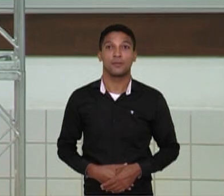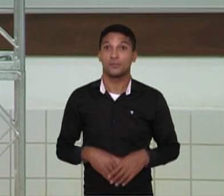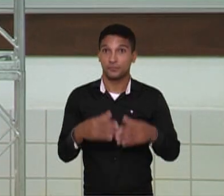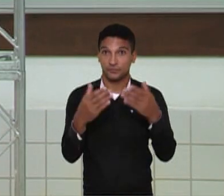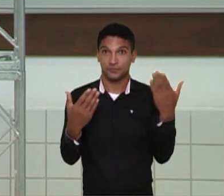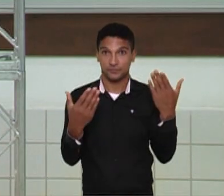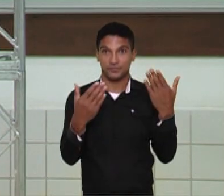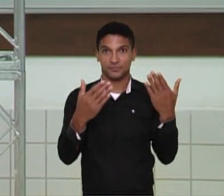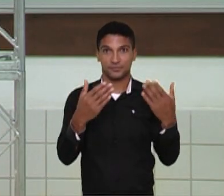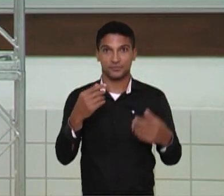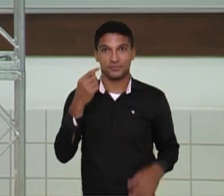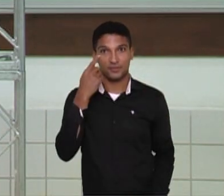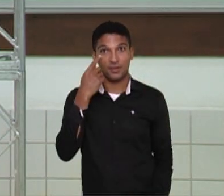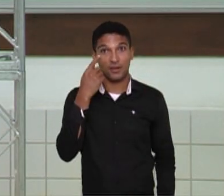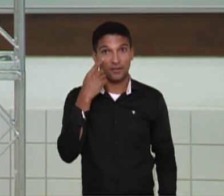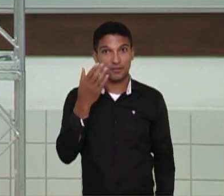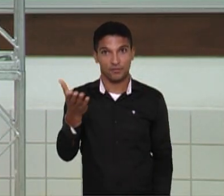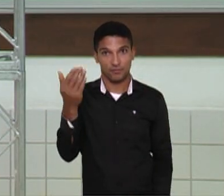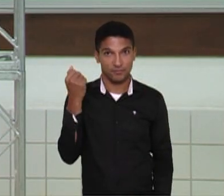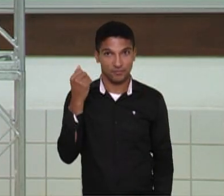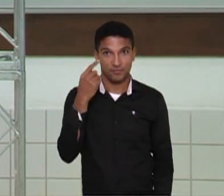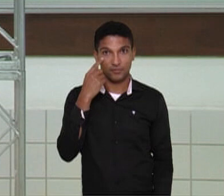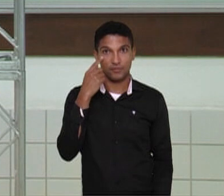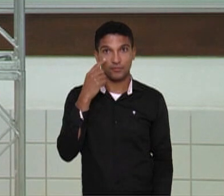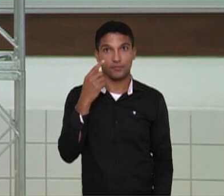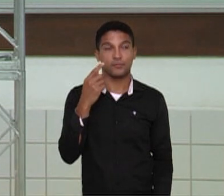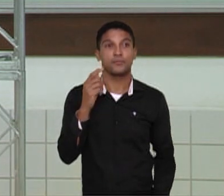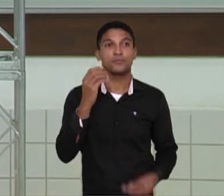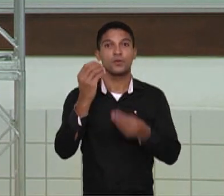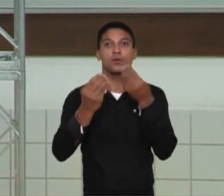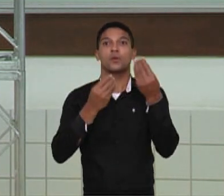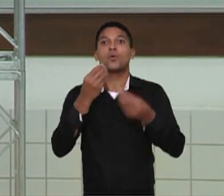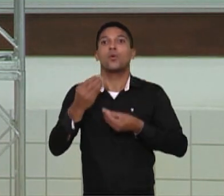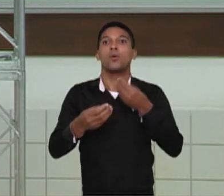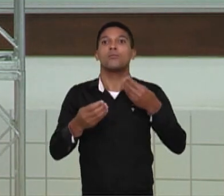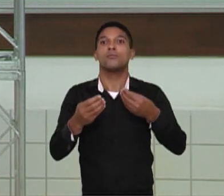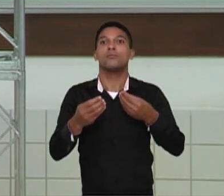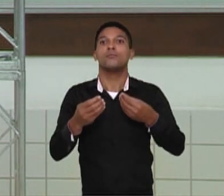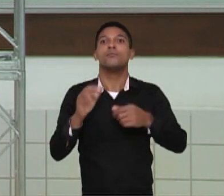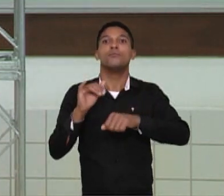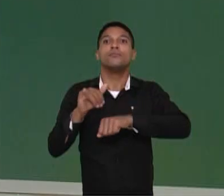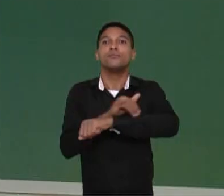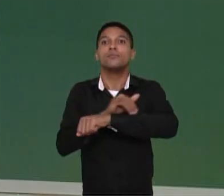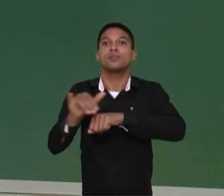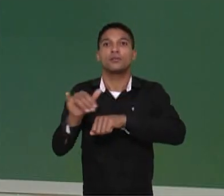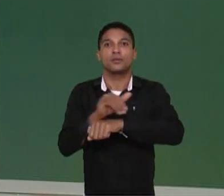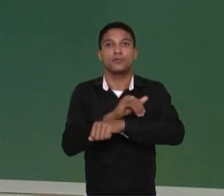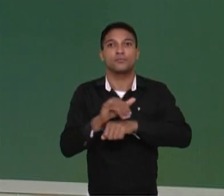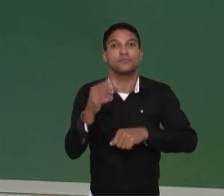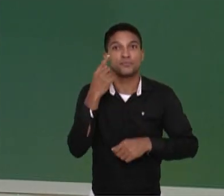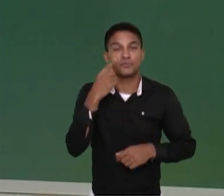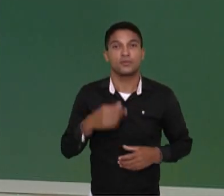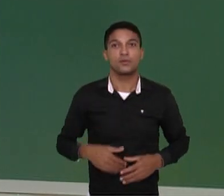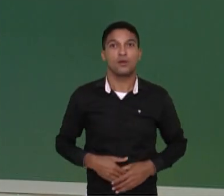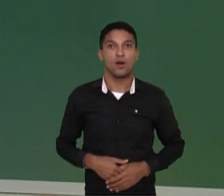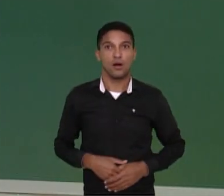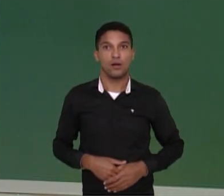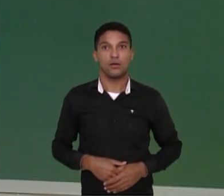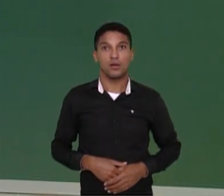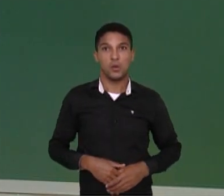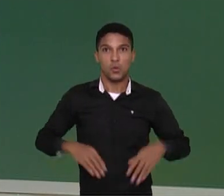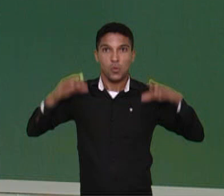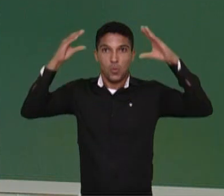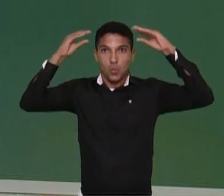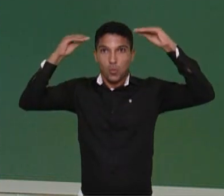Então, gente, vamos ver aí o que acontece com o exercício 1. Fazendeiro semeia 2 quintos de sua fazenda com milho